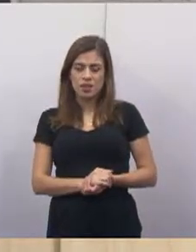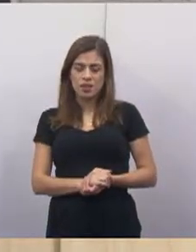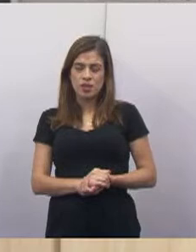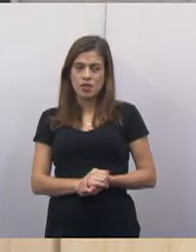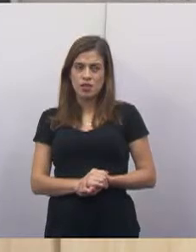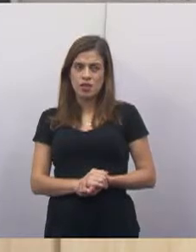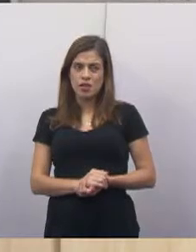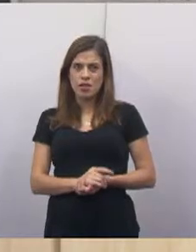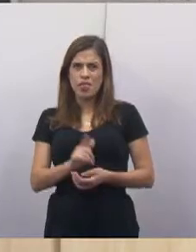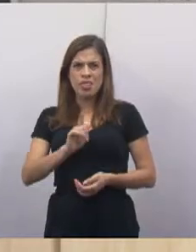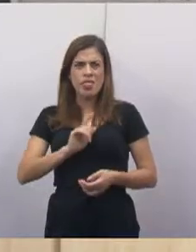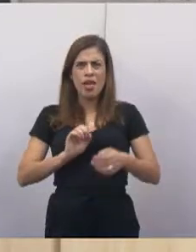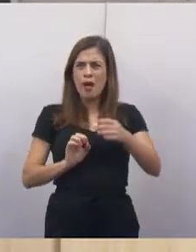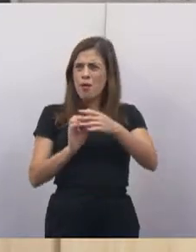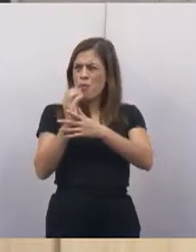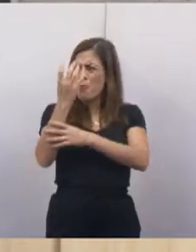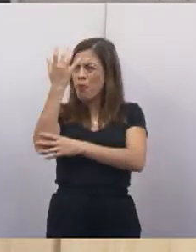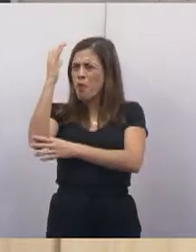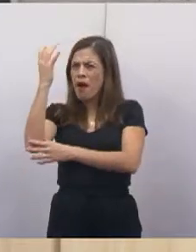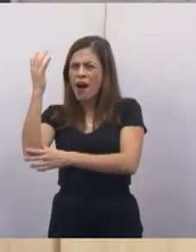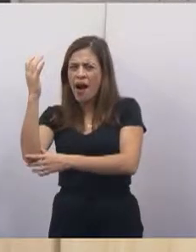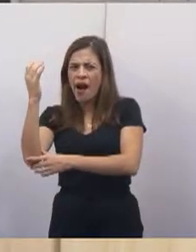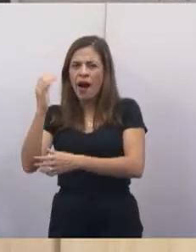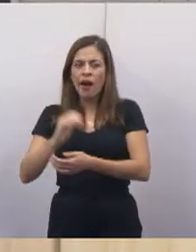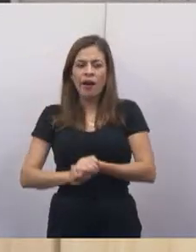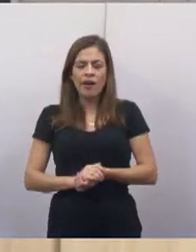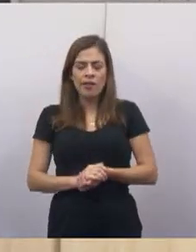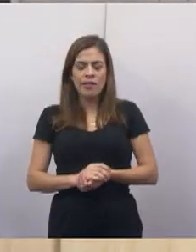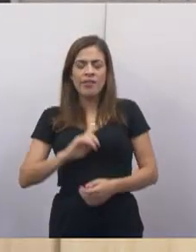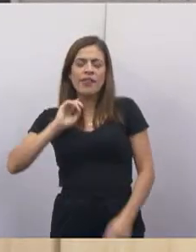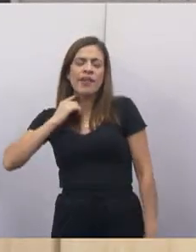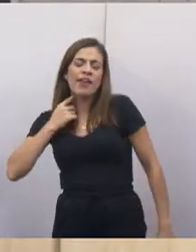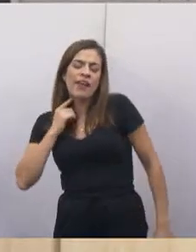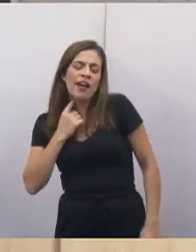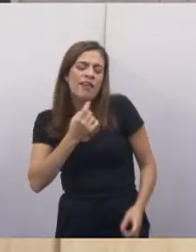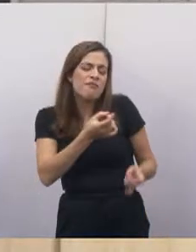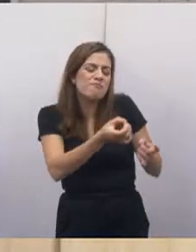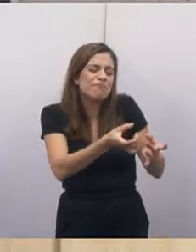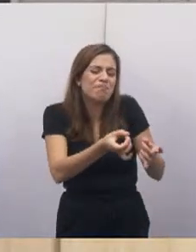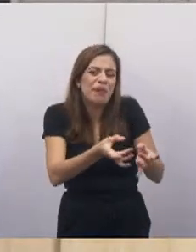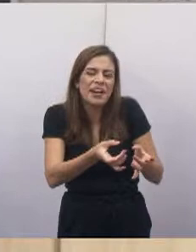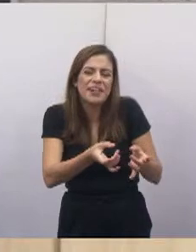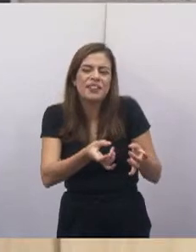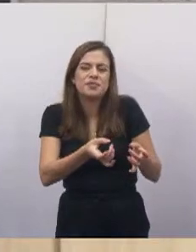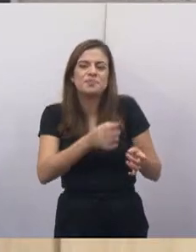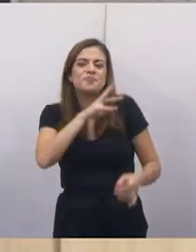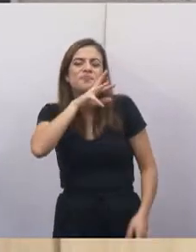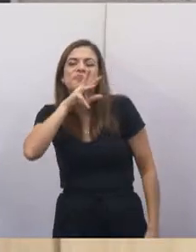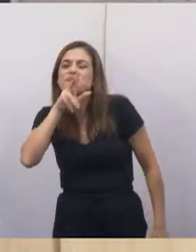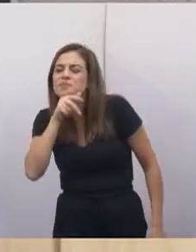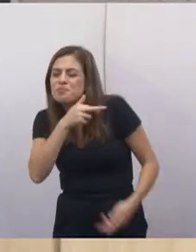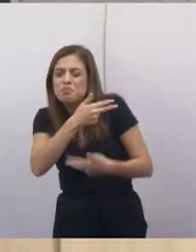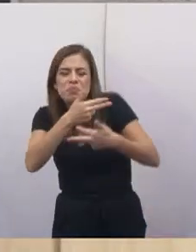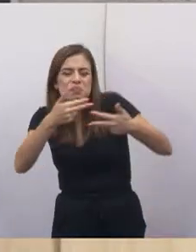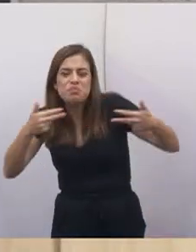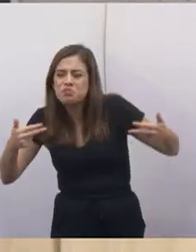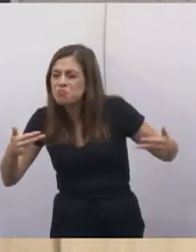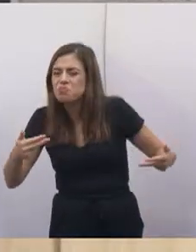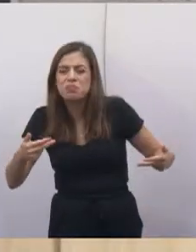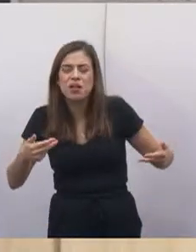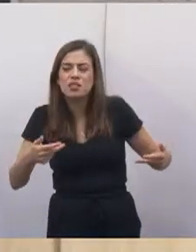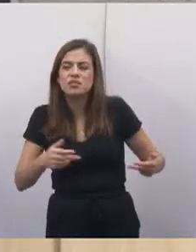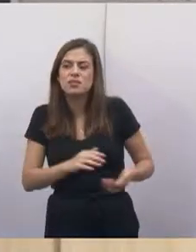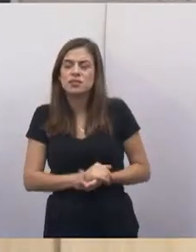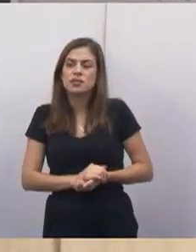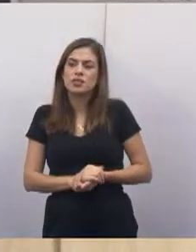apresentando muitas árvores, lixo e animais domésticos e rurais soltos e defecando nessa